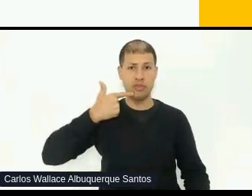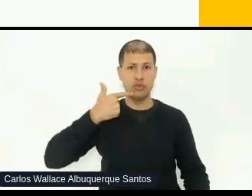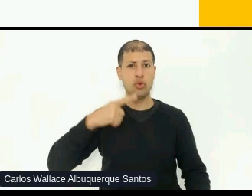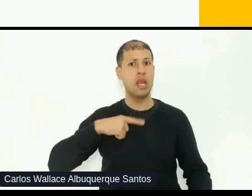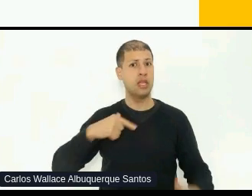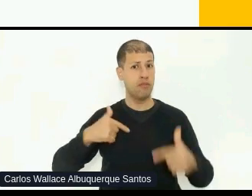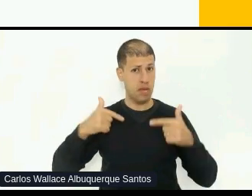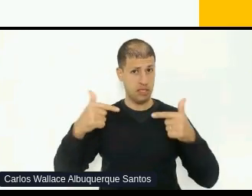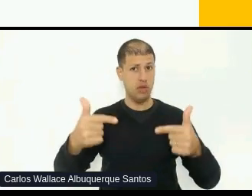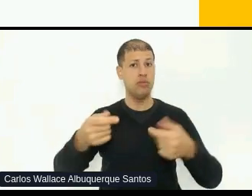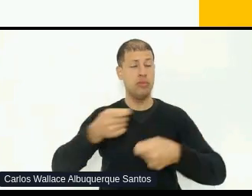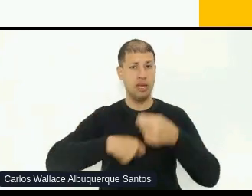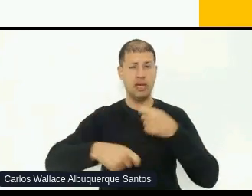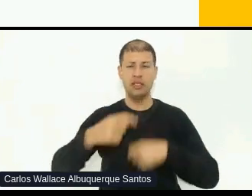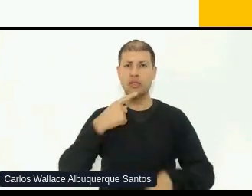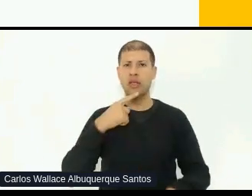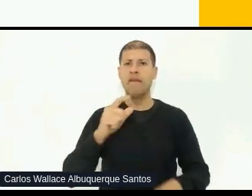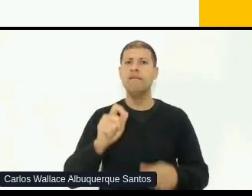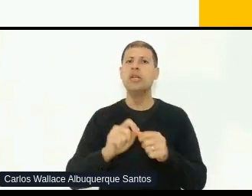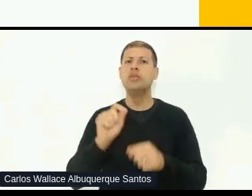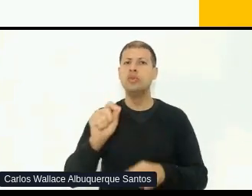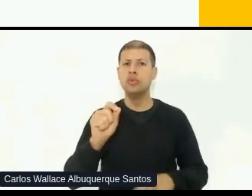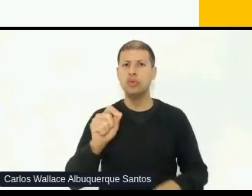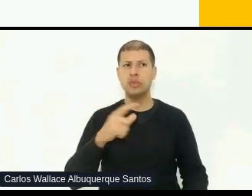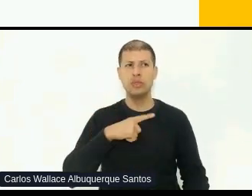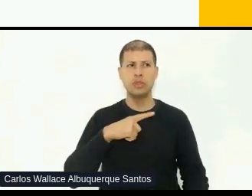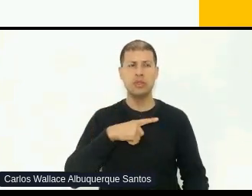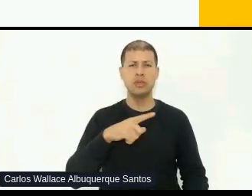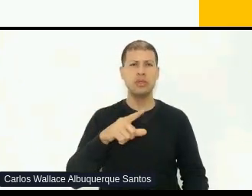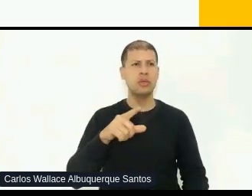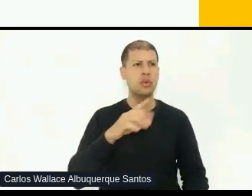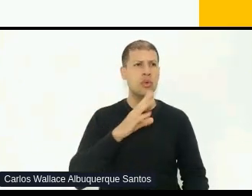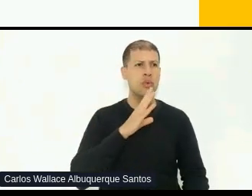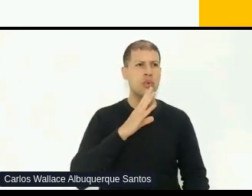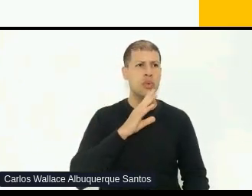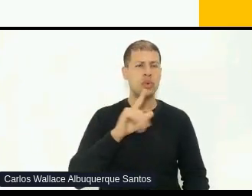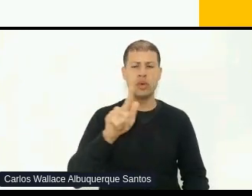recentemente. Ela fez um equivalente ao RuPaul Drag Race, não sei quem conhece o RuPaul,